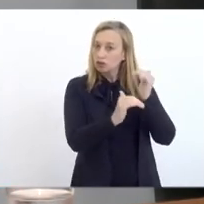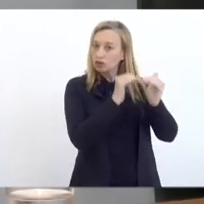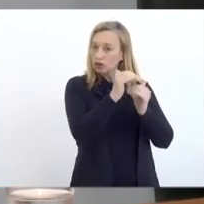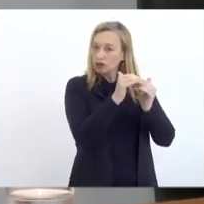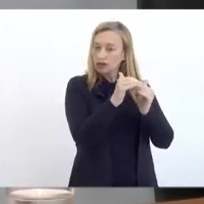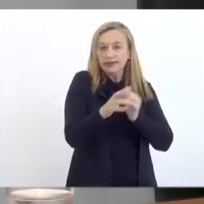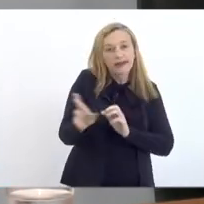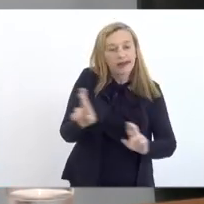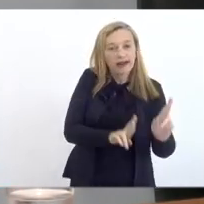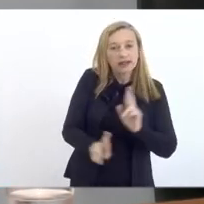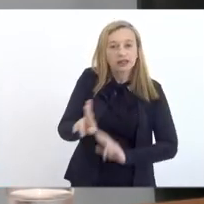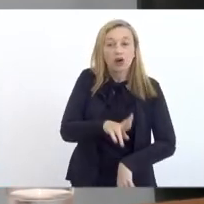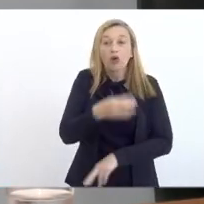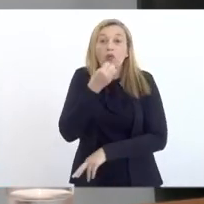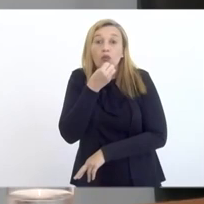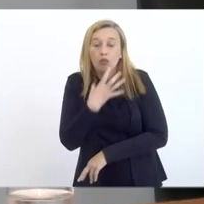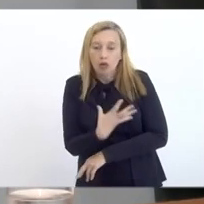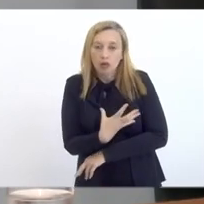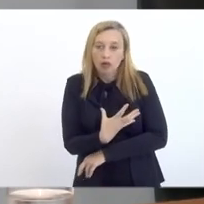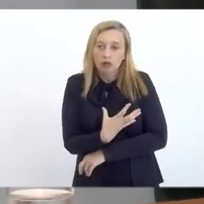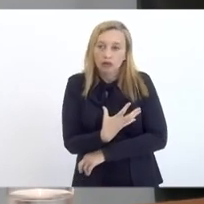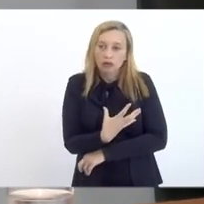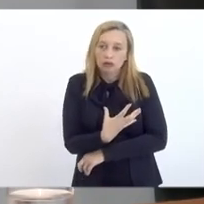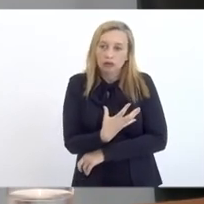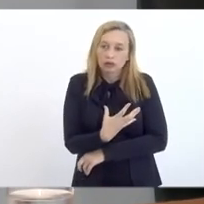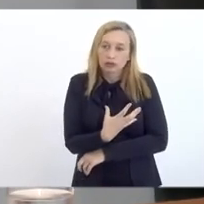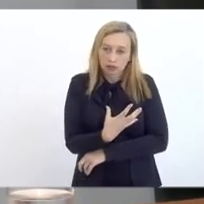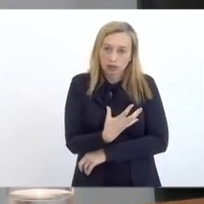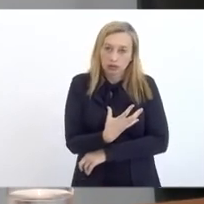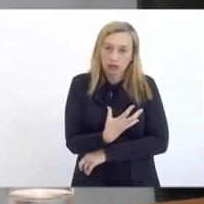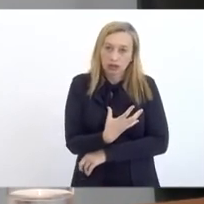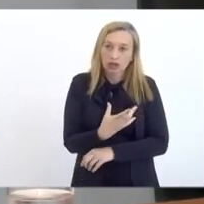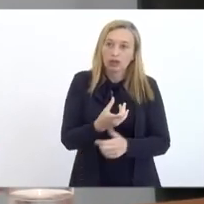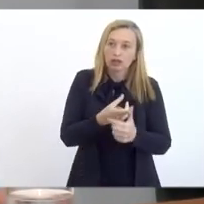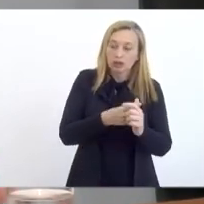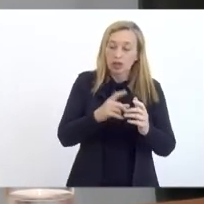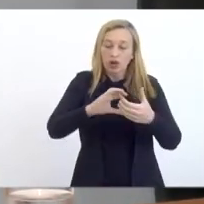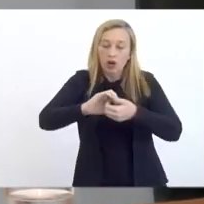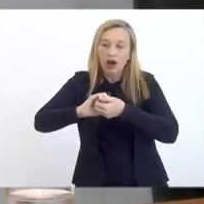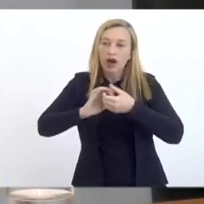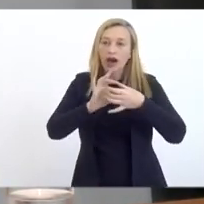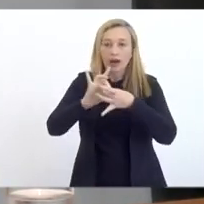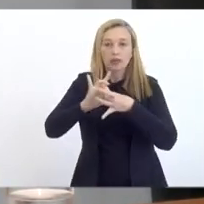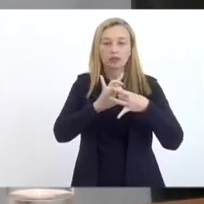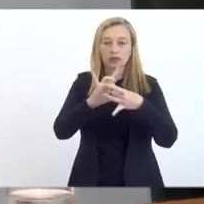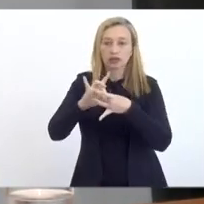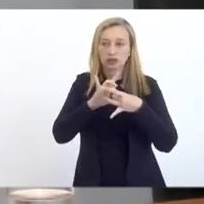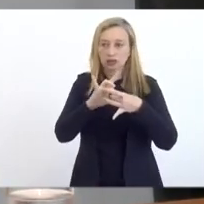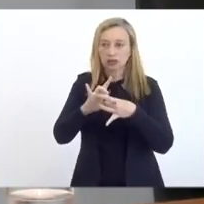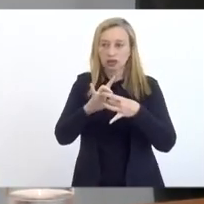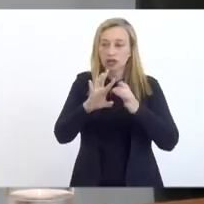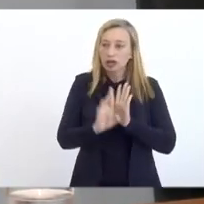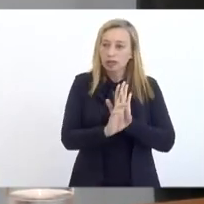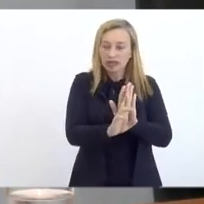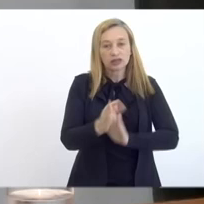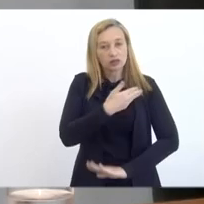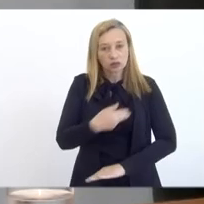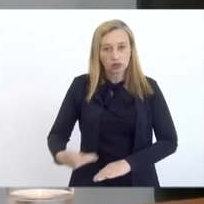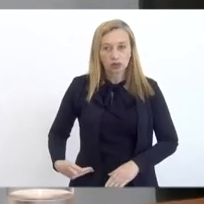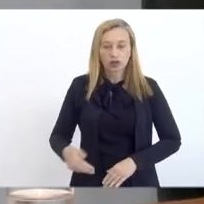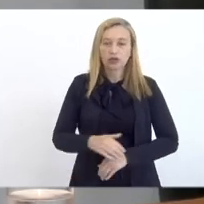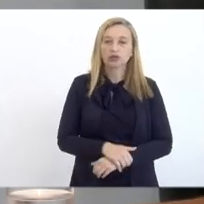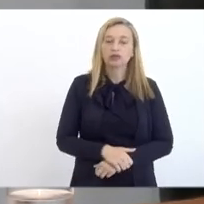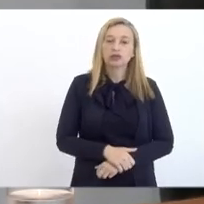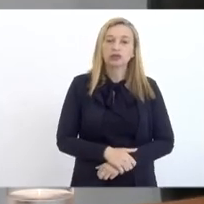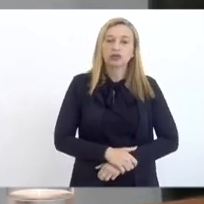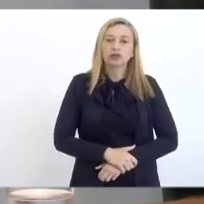boa relação com independência, mas harmoniosa em relação às representações de governo, a gente